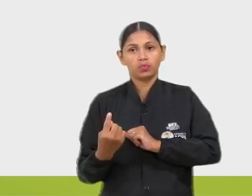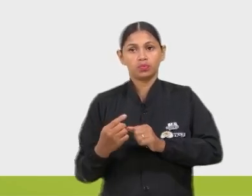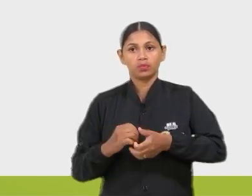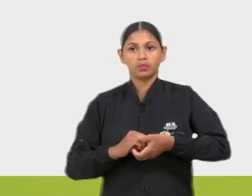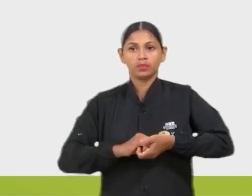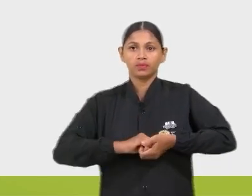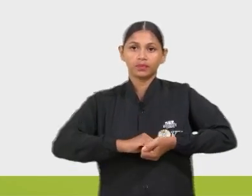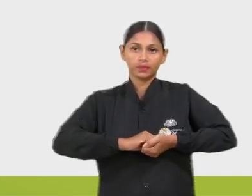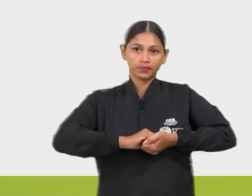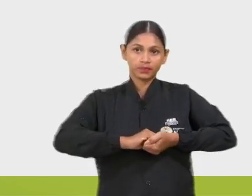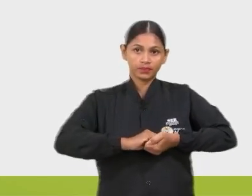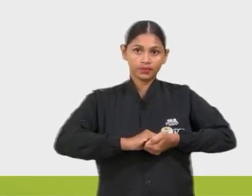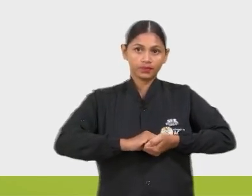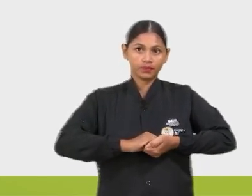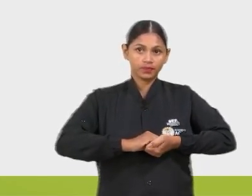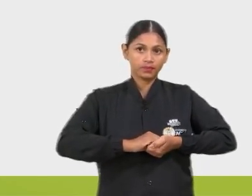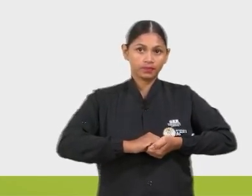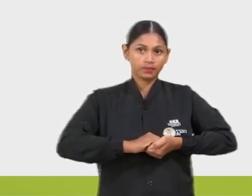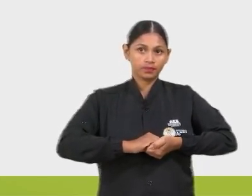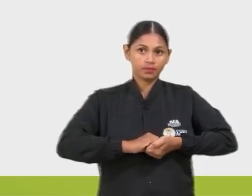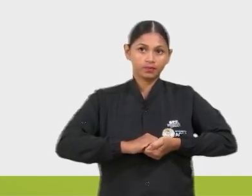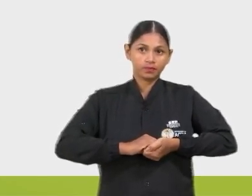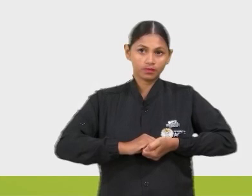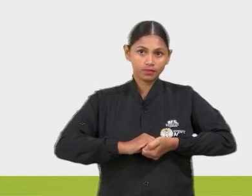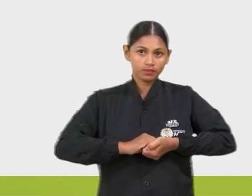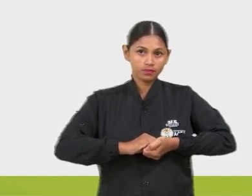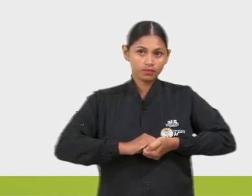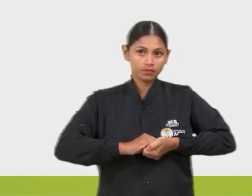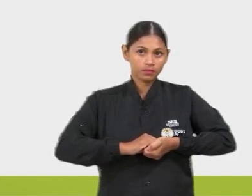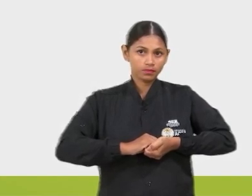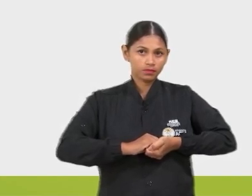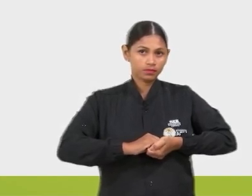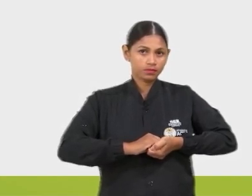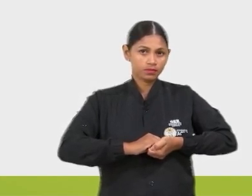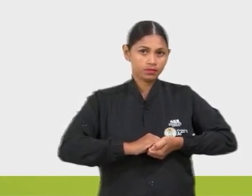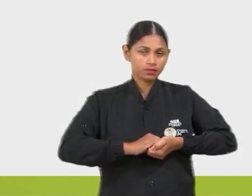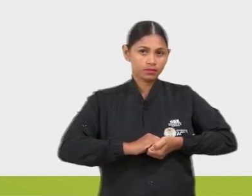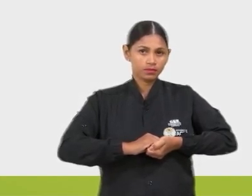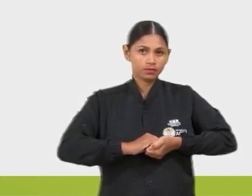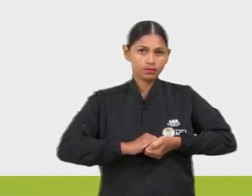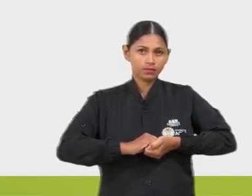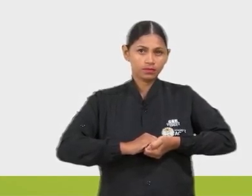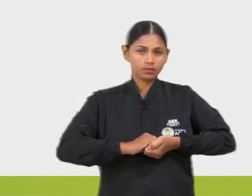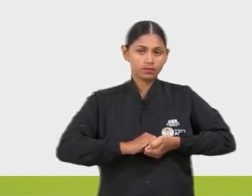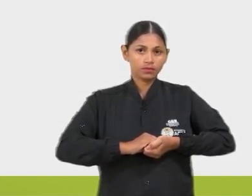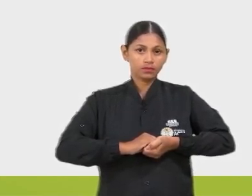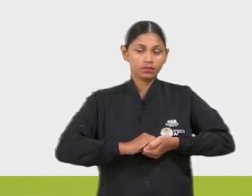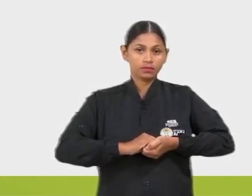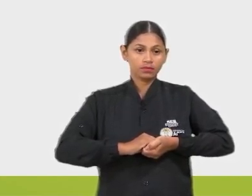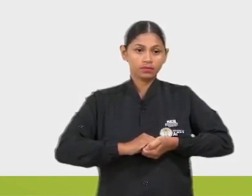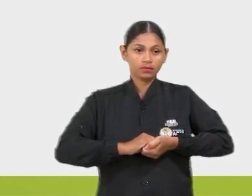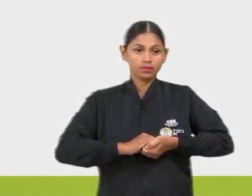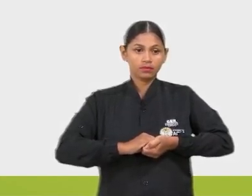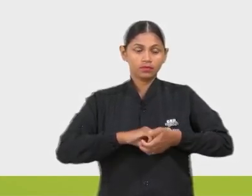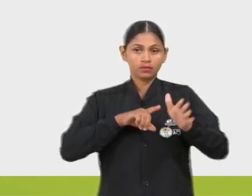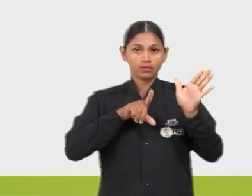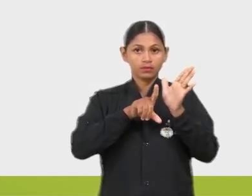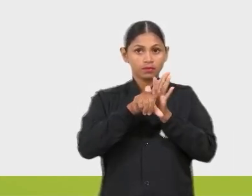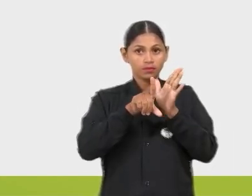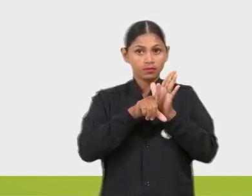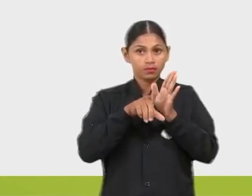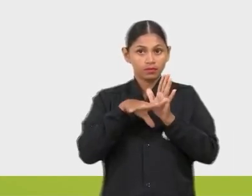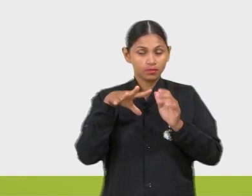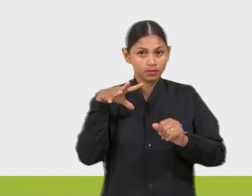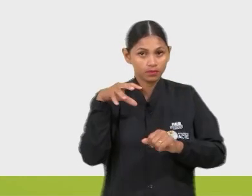diâmetro. E o centro da esfera, tá bom? Vamos lá, vamos aos probleminhas. Eu trouxe um probleminha aqui rápido para você entender mais ou menos como é que